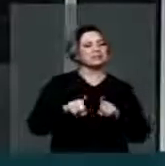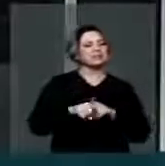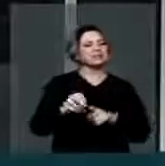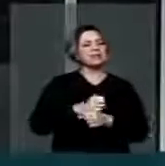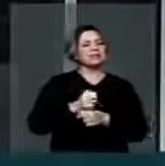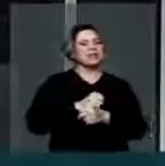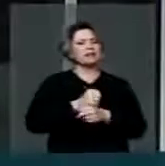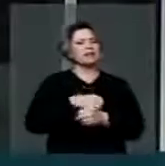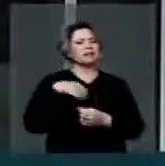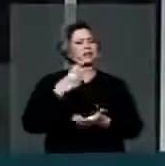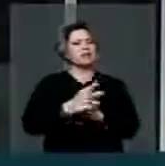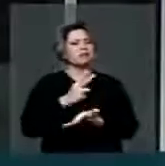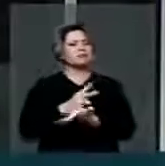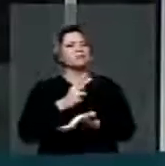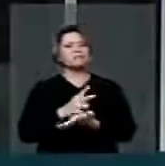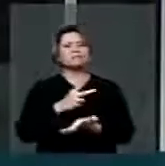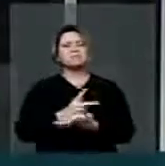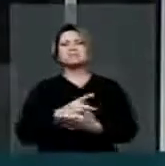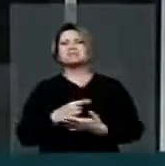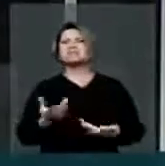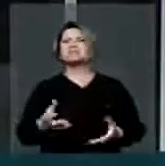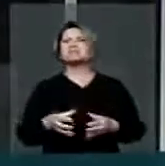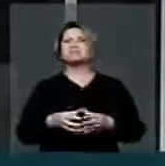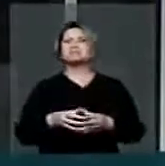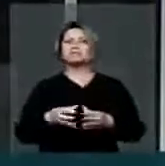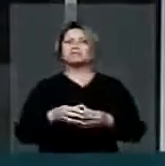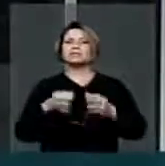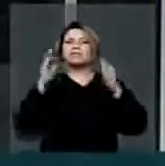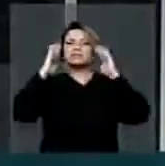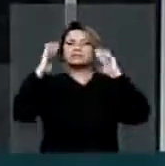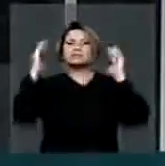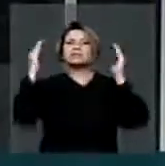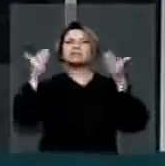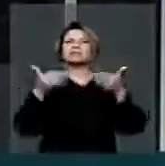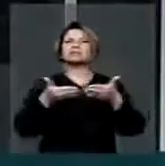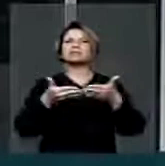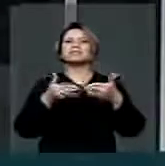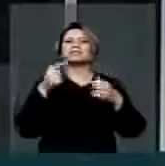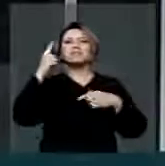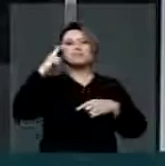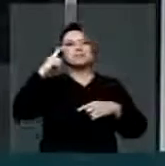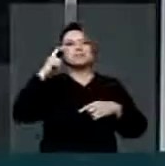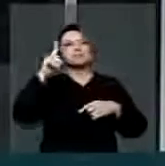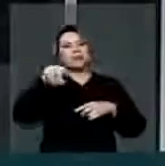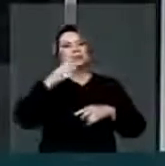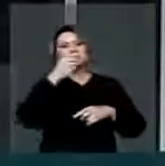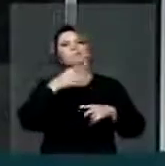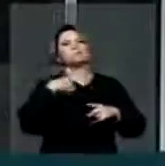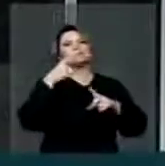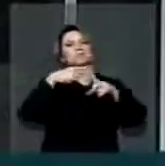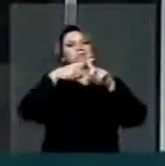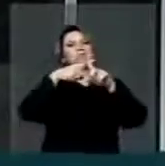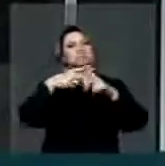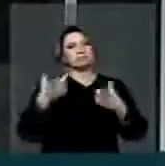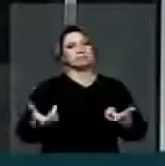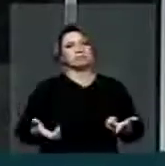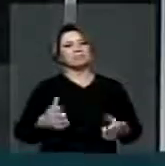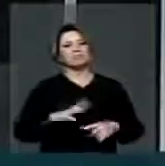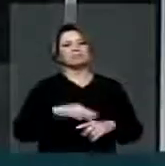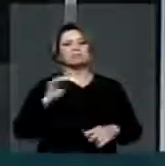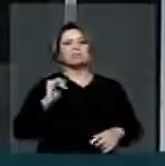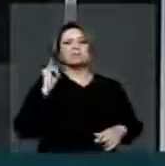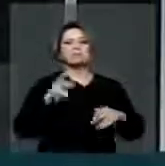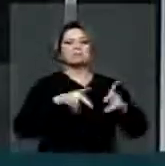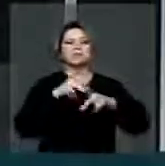séculos, mantêm privilégios, deve enxergar esses movimentos como algo positivo, salutar. O povo